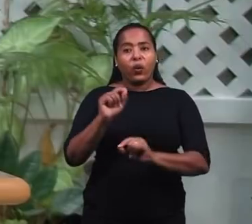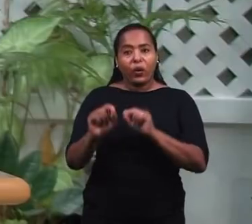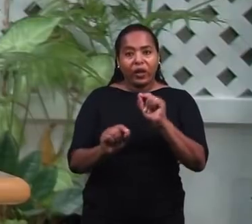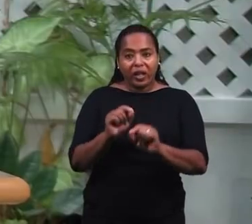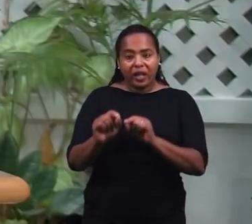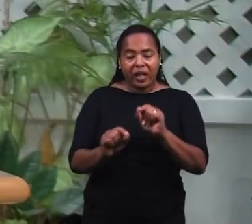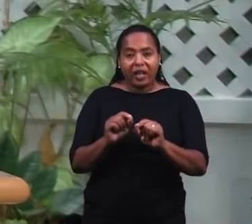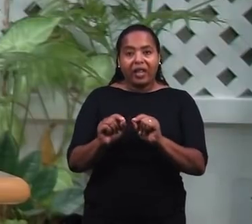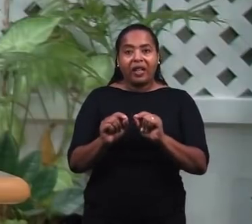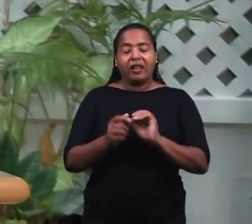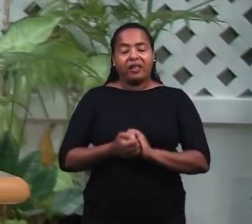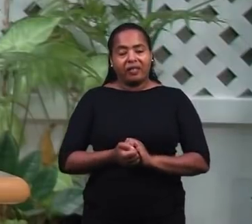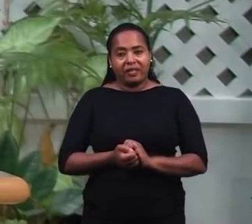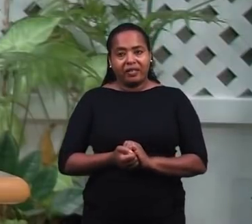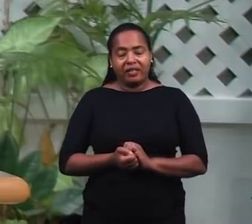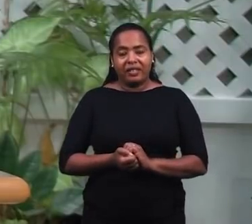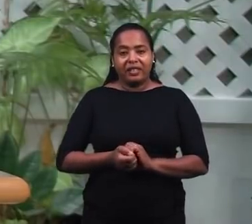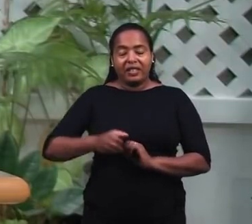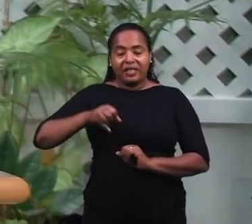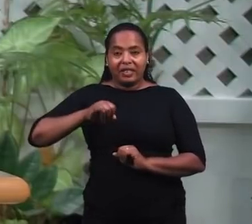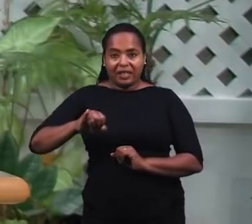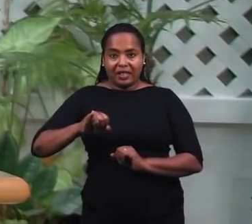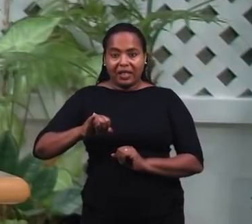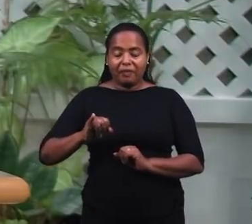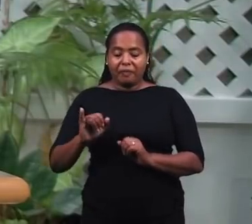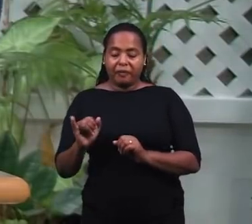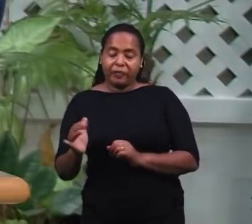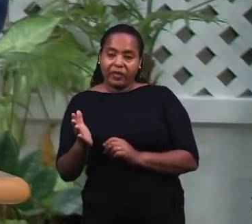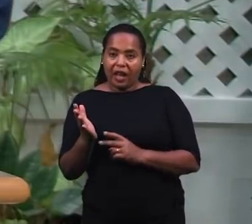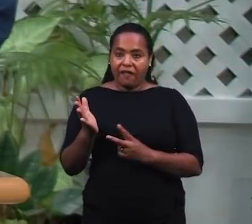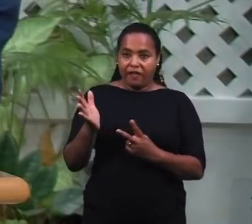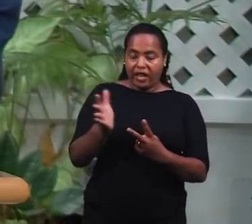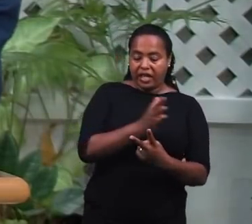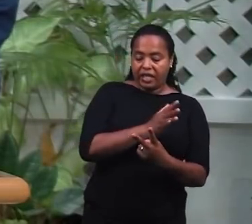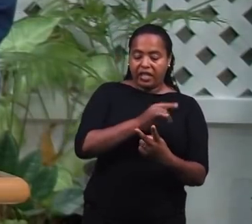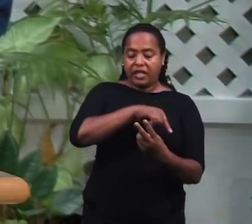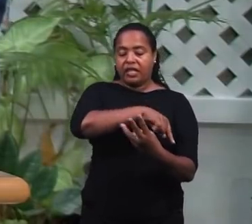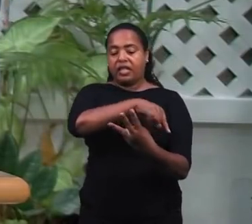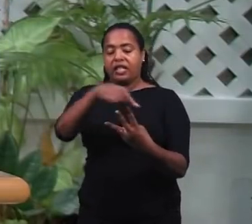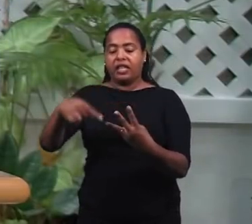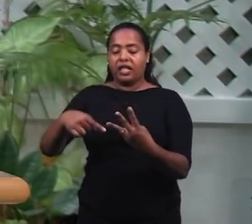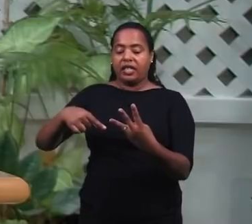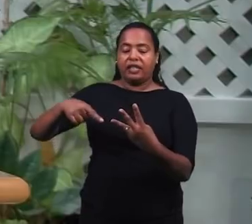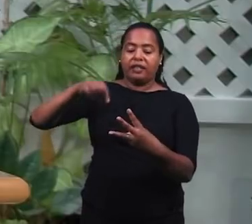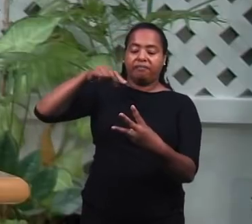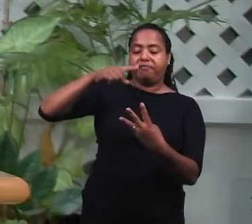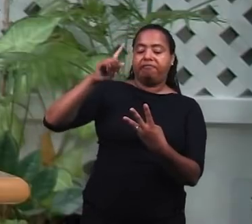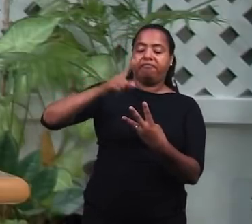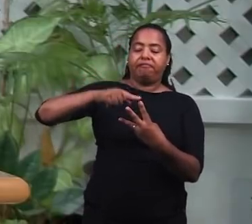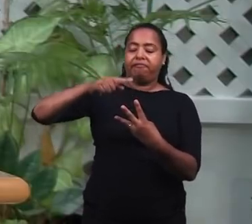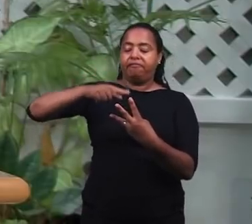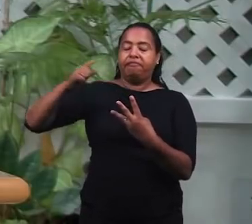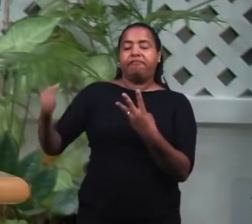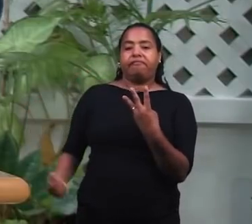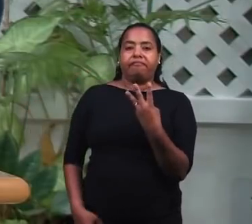dispensação, podíamos separar principalmente 3 grandes